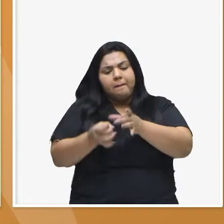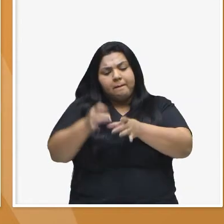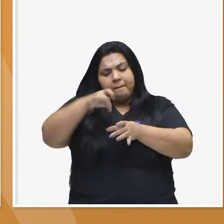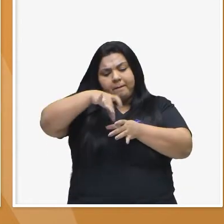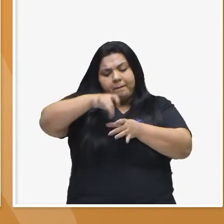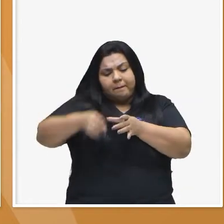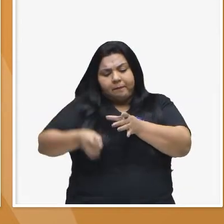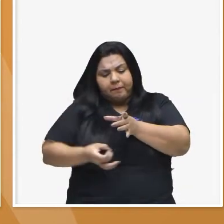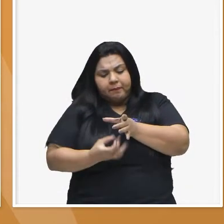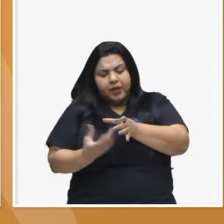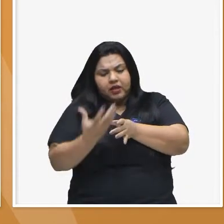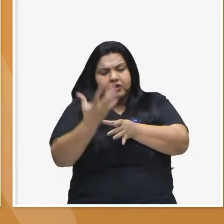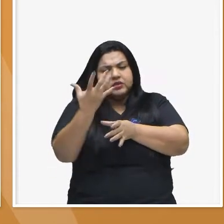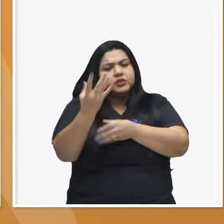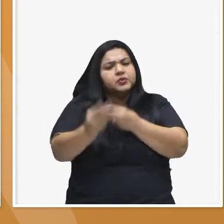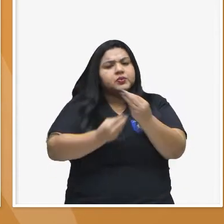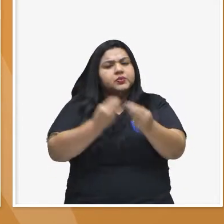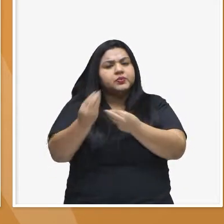Da semente.